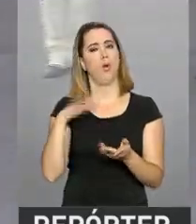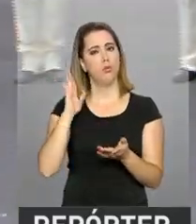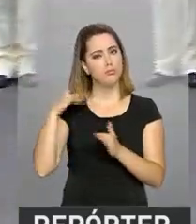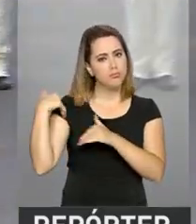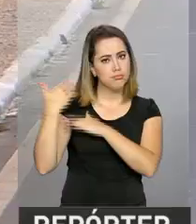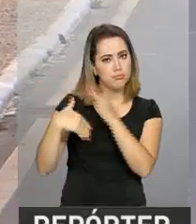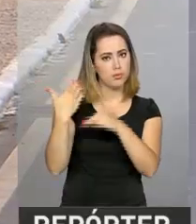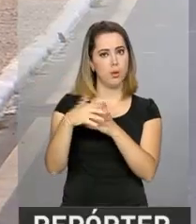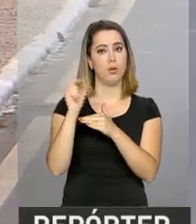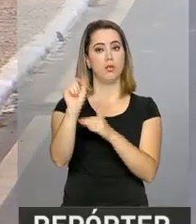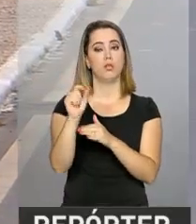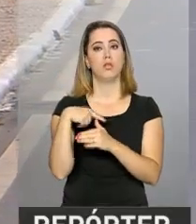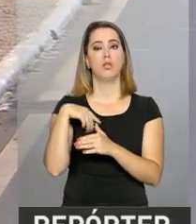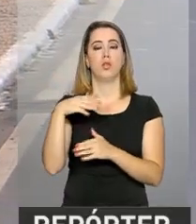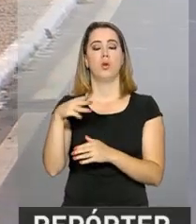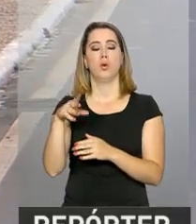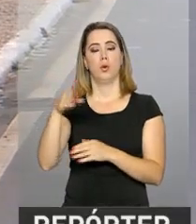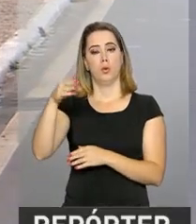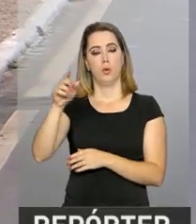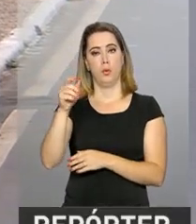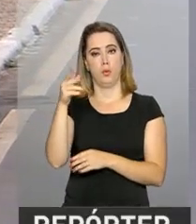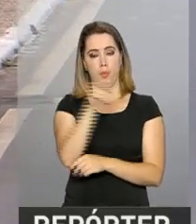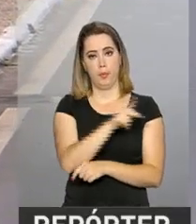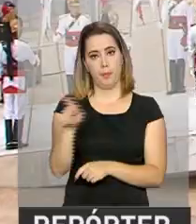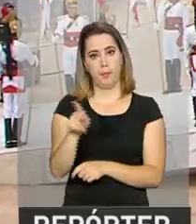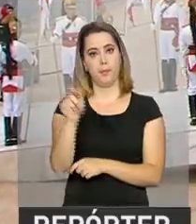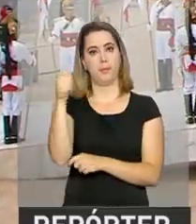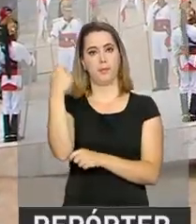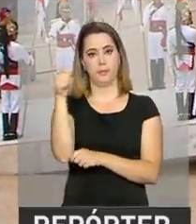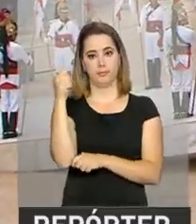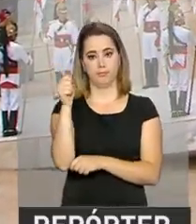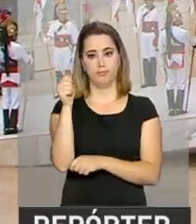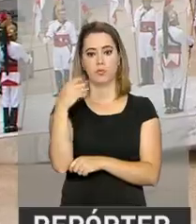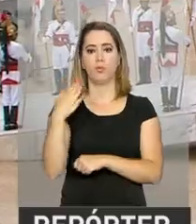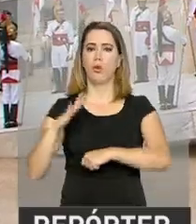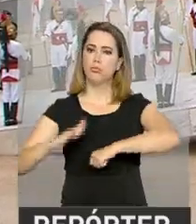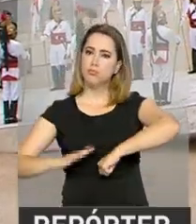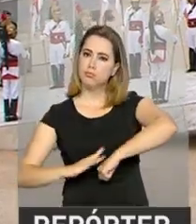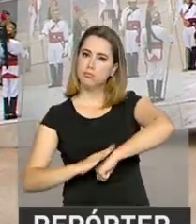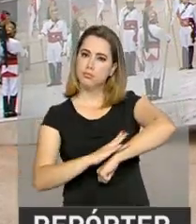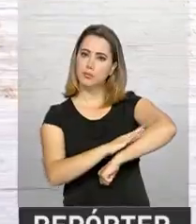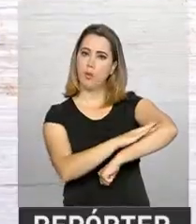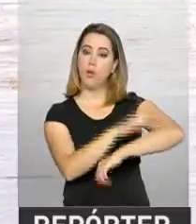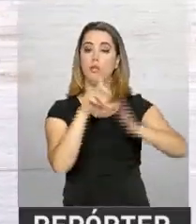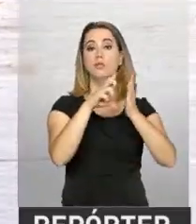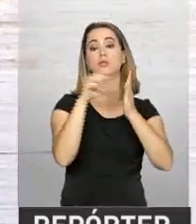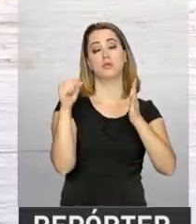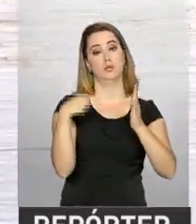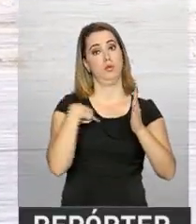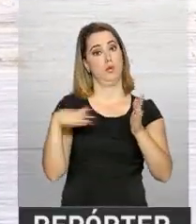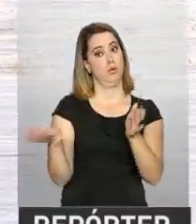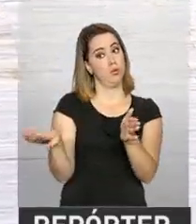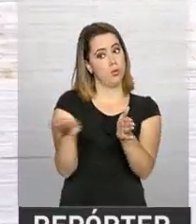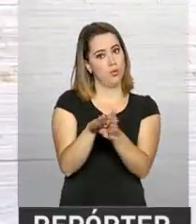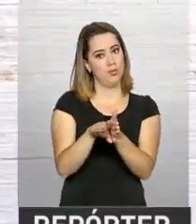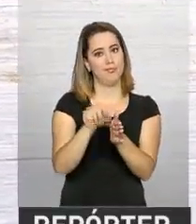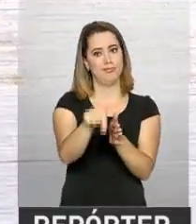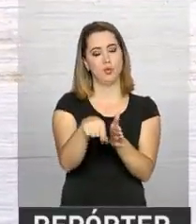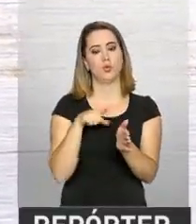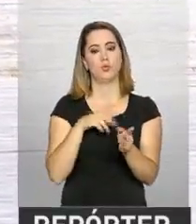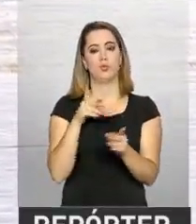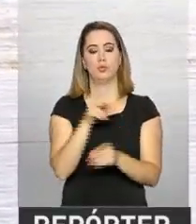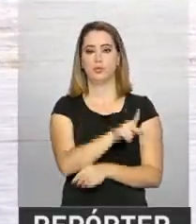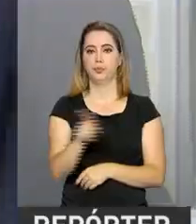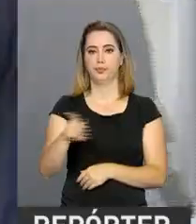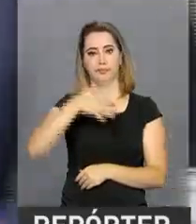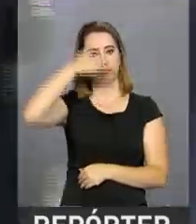tradição em revista as tropas brasileiras e subiu a rampa do Palácio do Planalto onde foi recebido pelo presidente